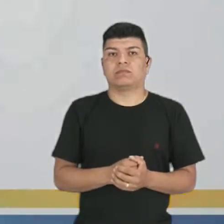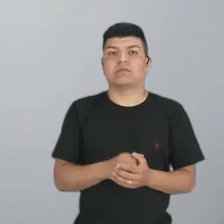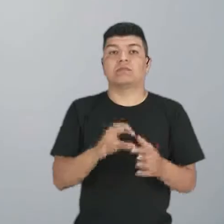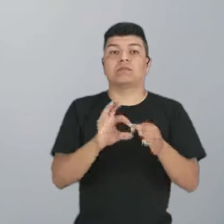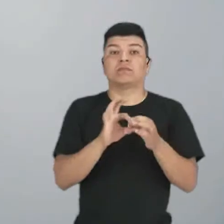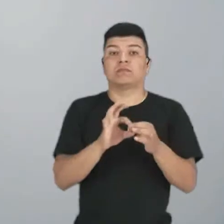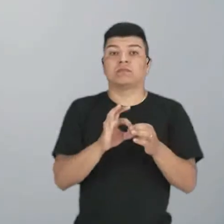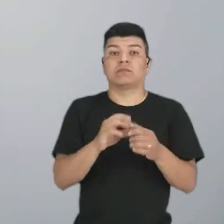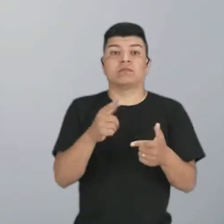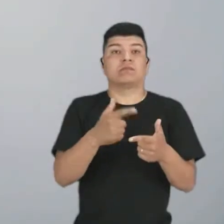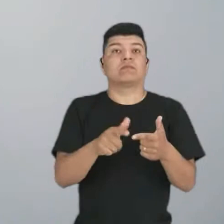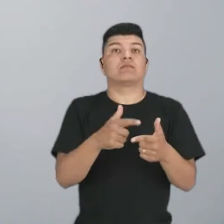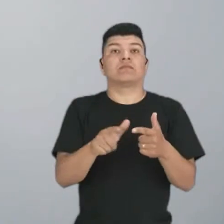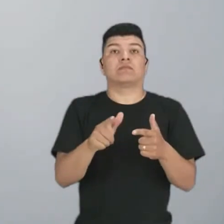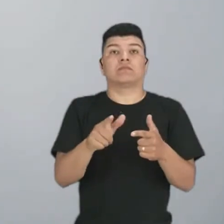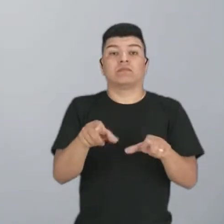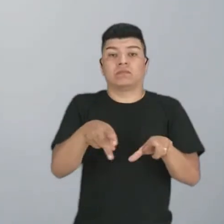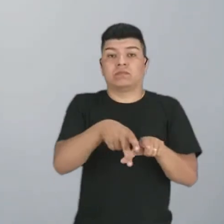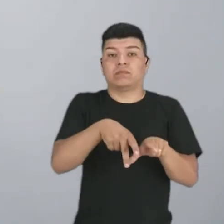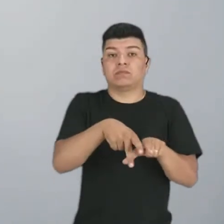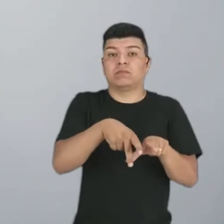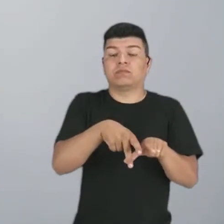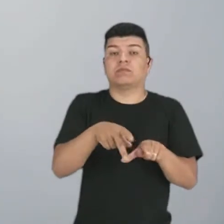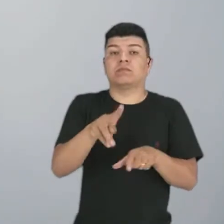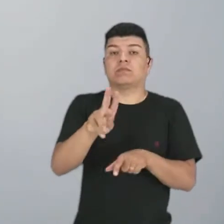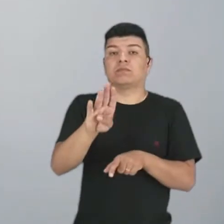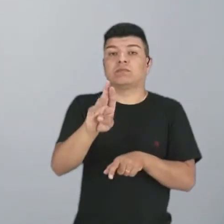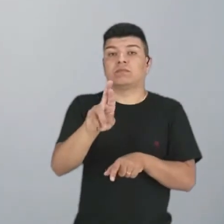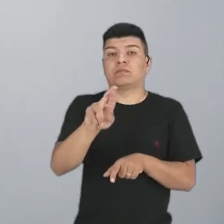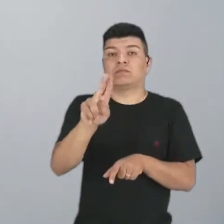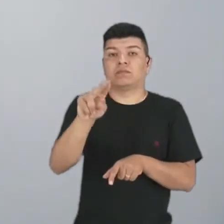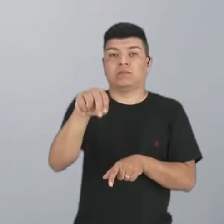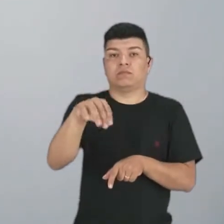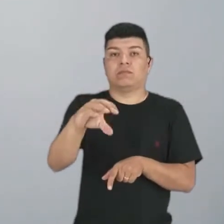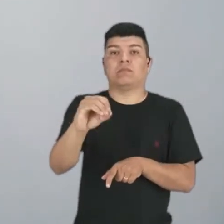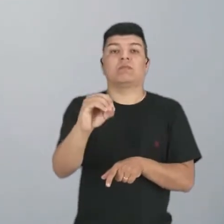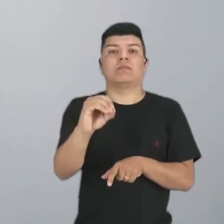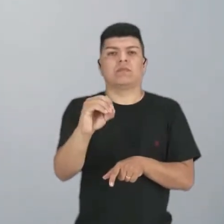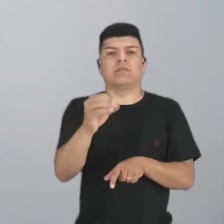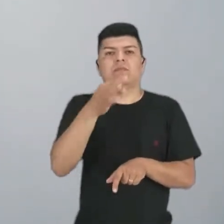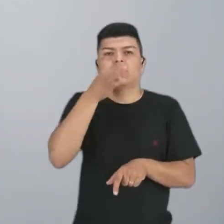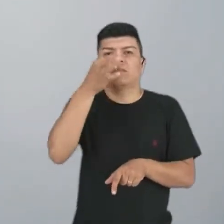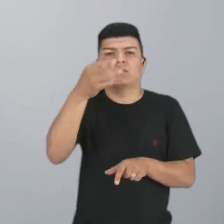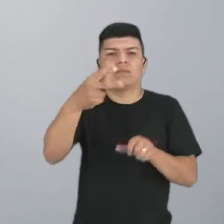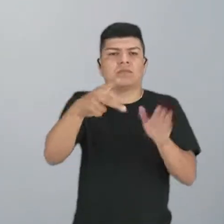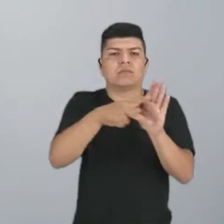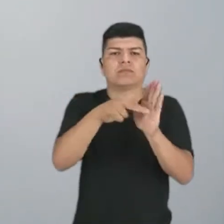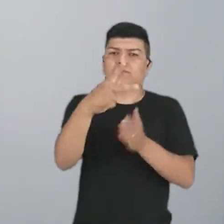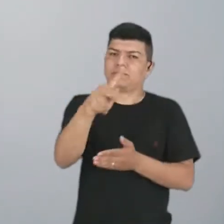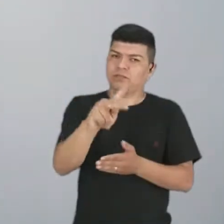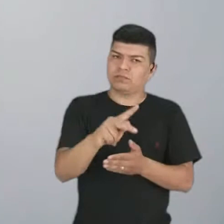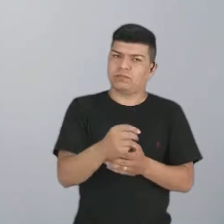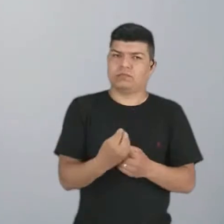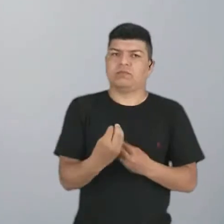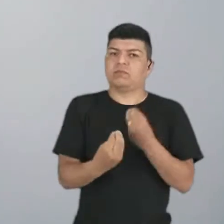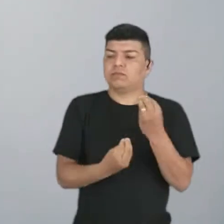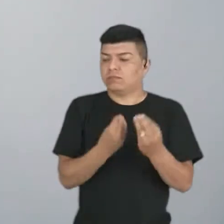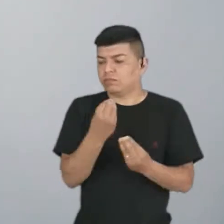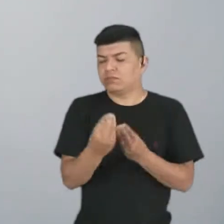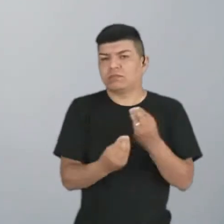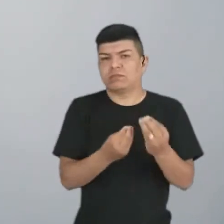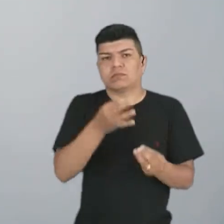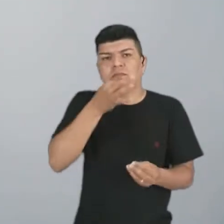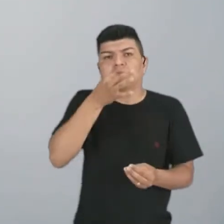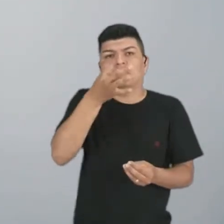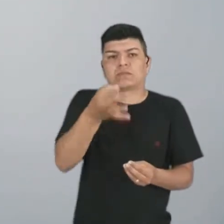à polêmica envolvendo o goleiro Bruno? Qual foi a sua opinião a respeito, né? Certamente você traçou aí uma